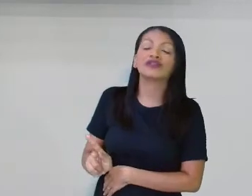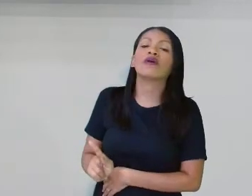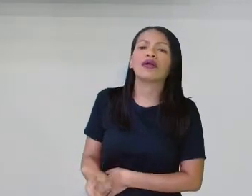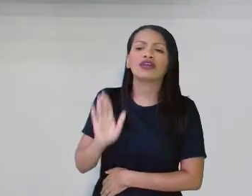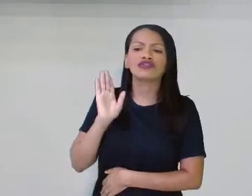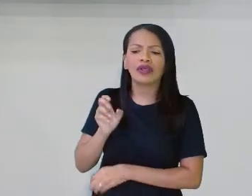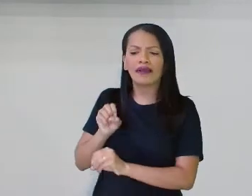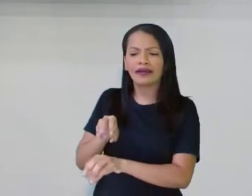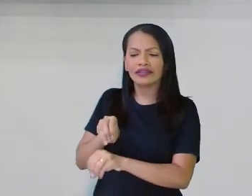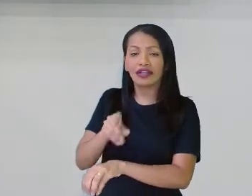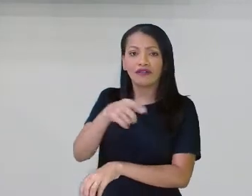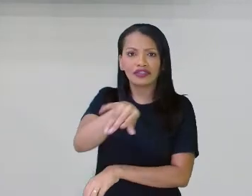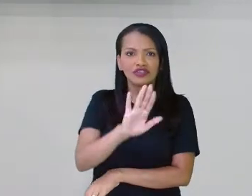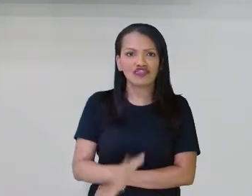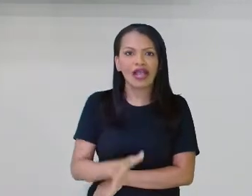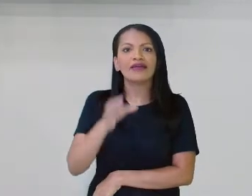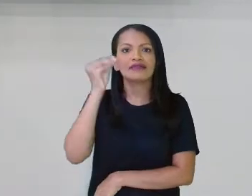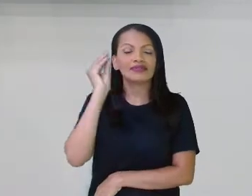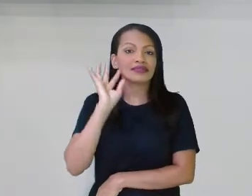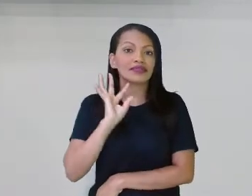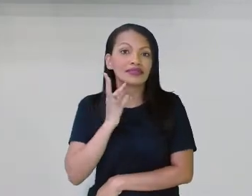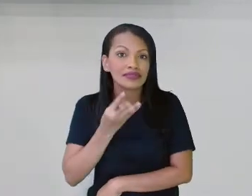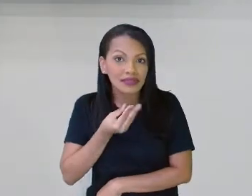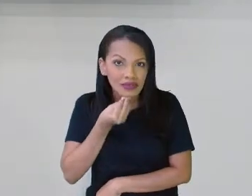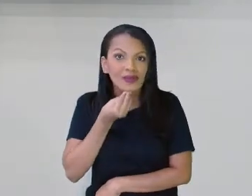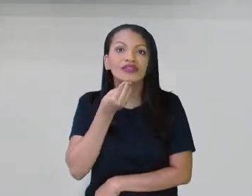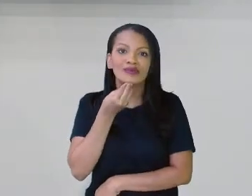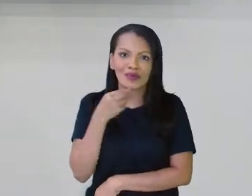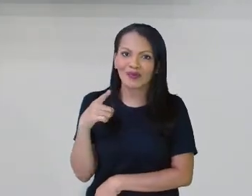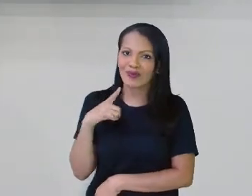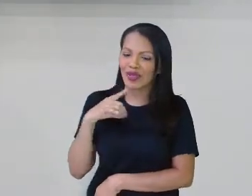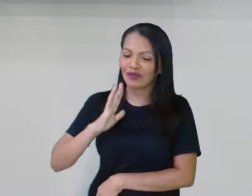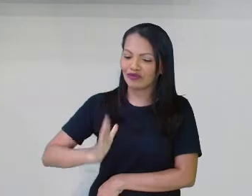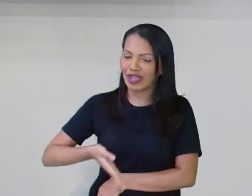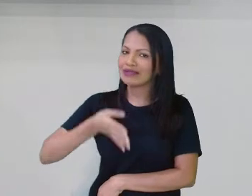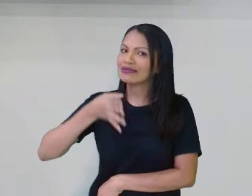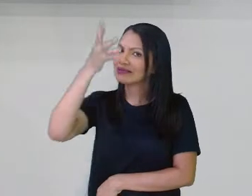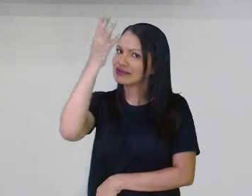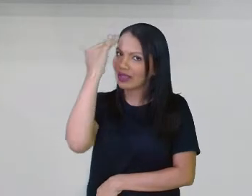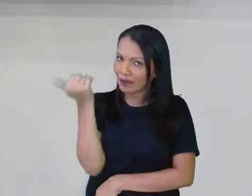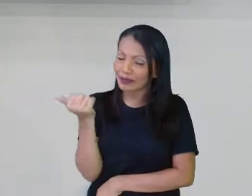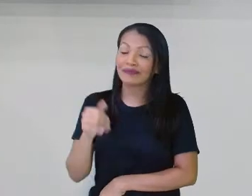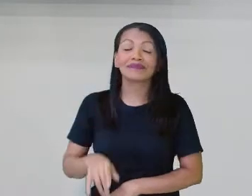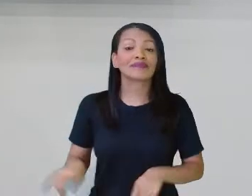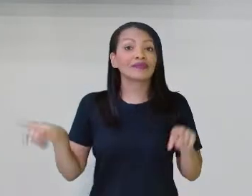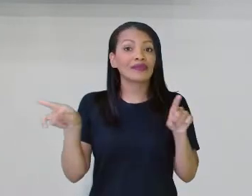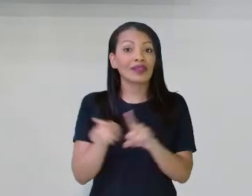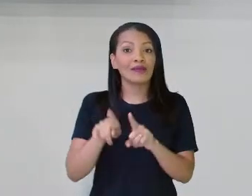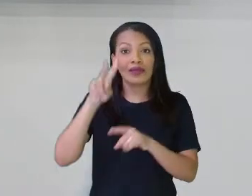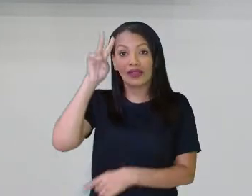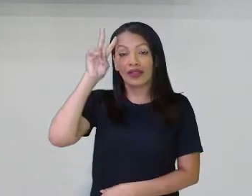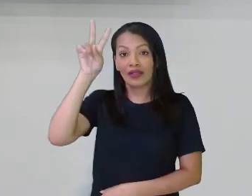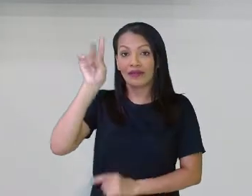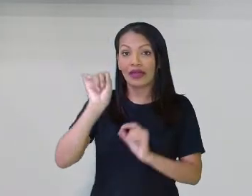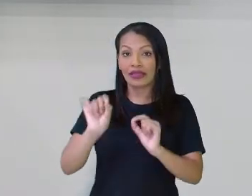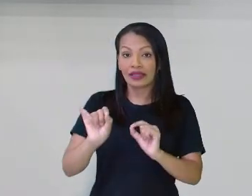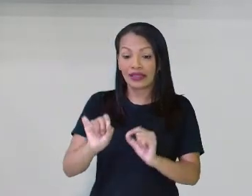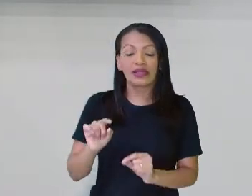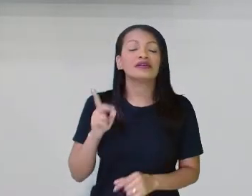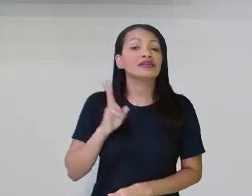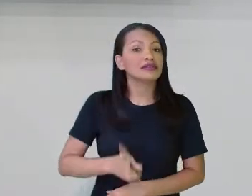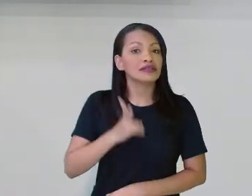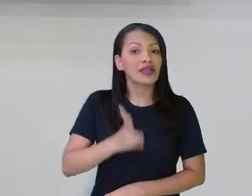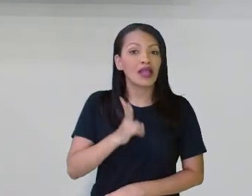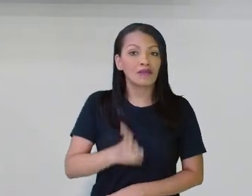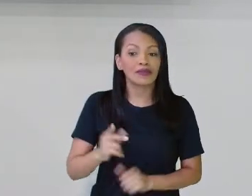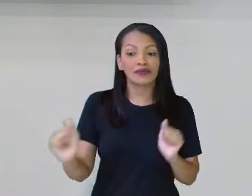tem conhecimento, então não deixa de assistir. Vamos então também agora lembrar que sempre